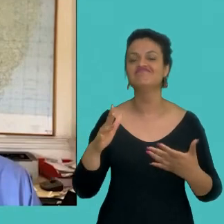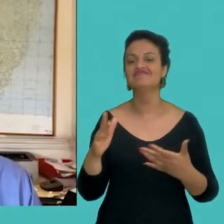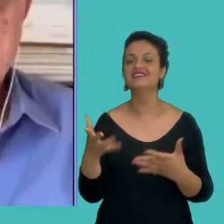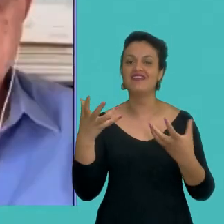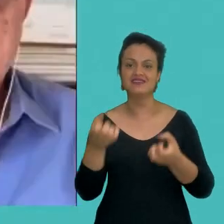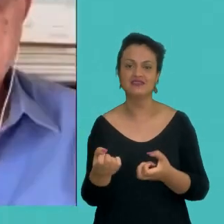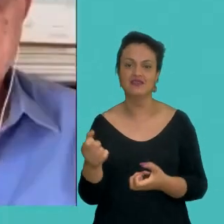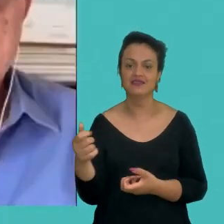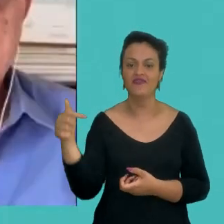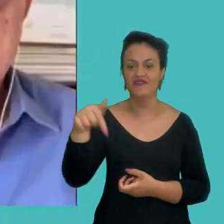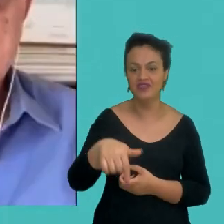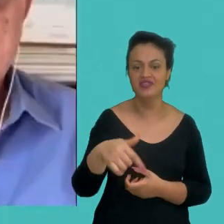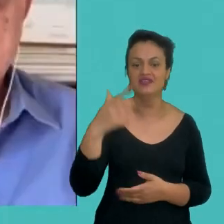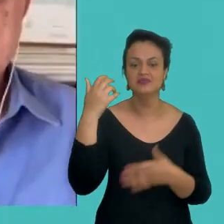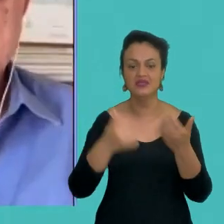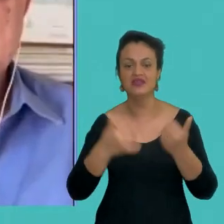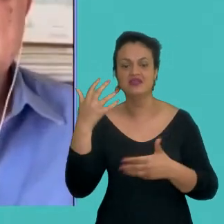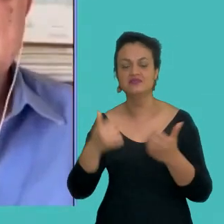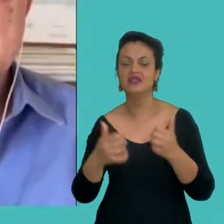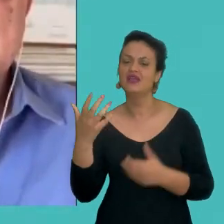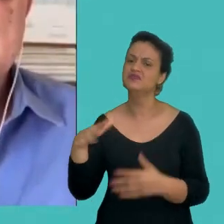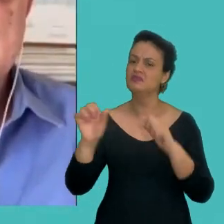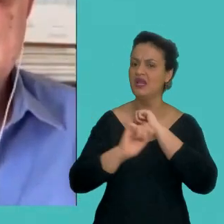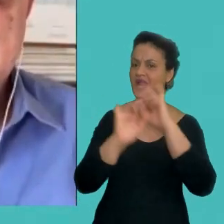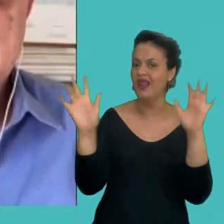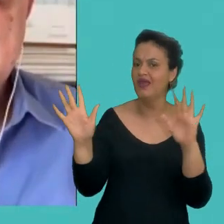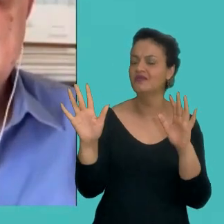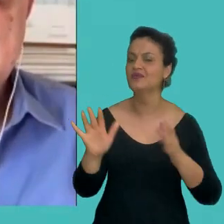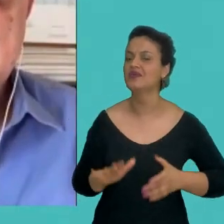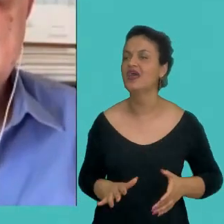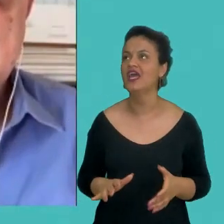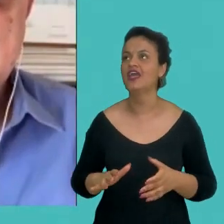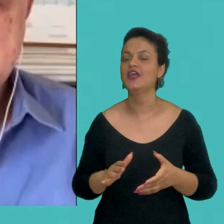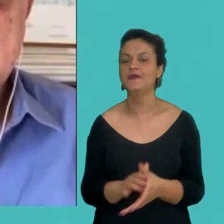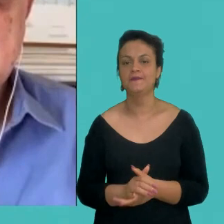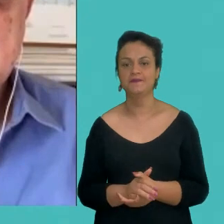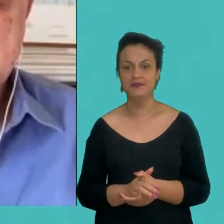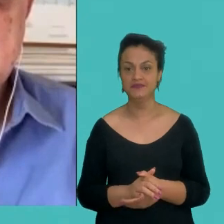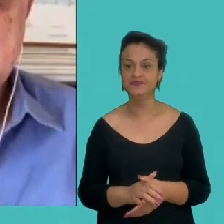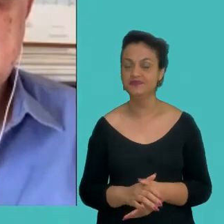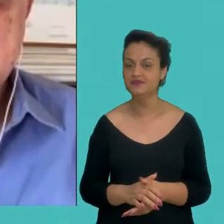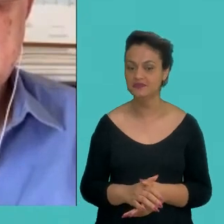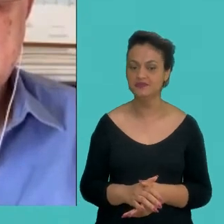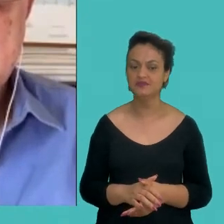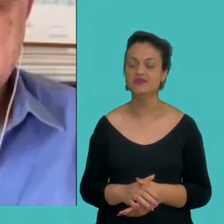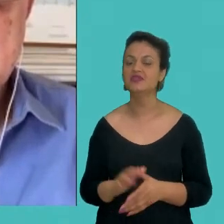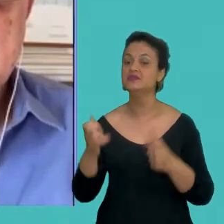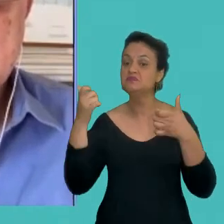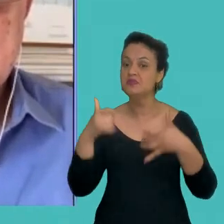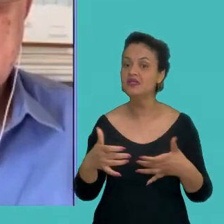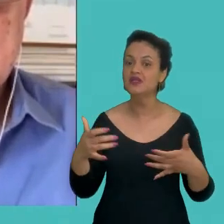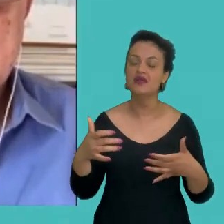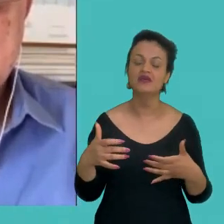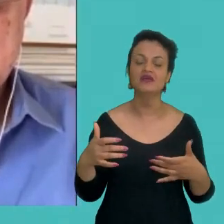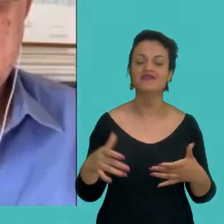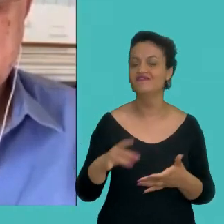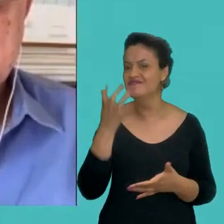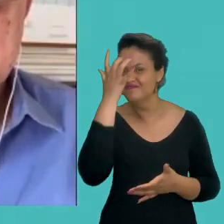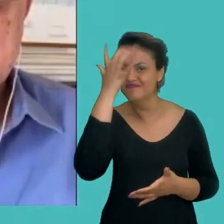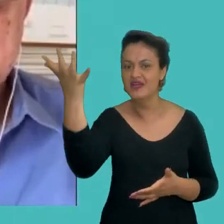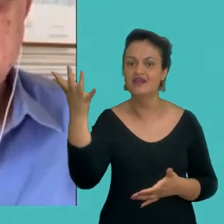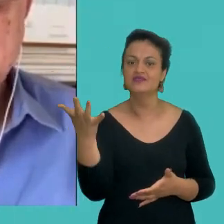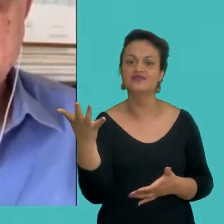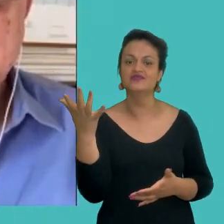uma disposição para nos falar, e sempre fala com tanta clareza, com tanta de